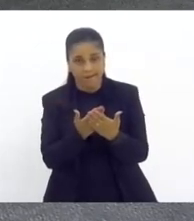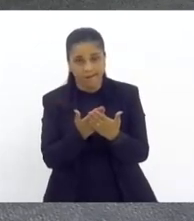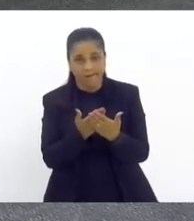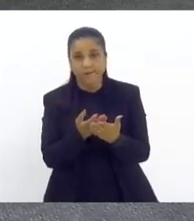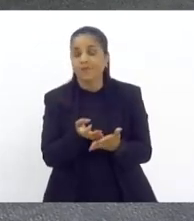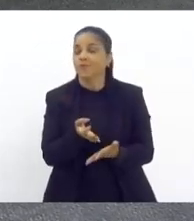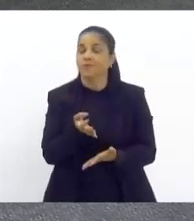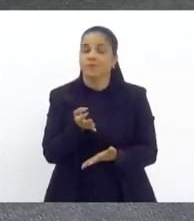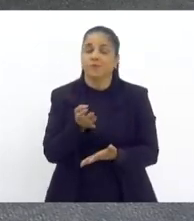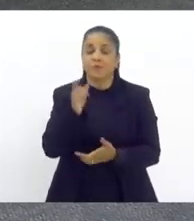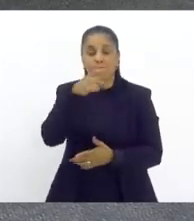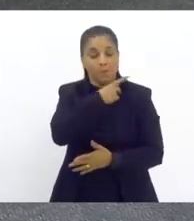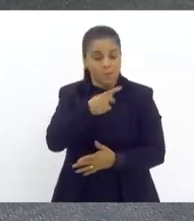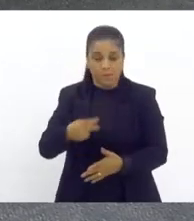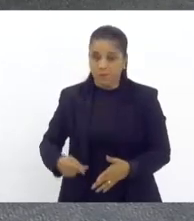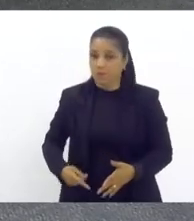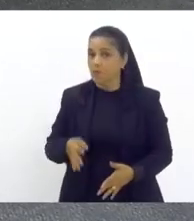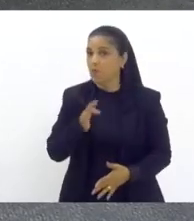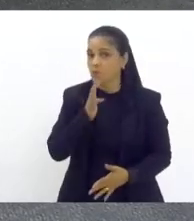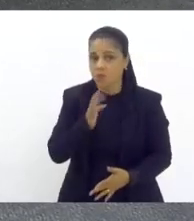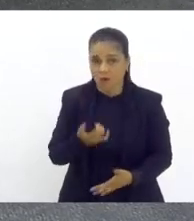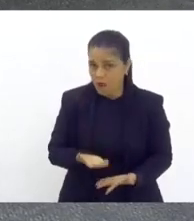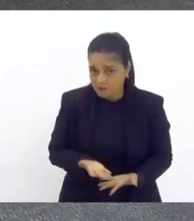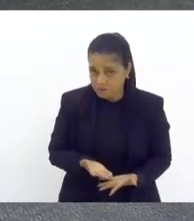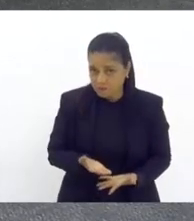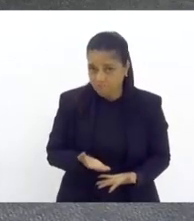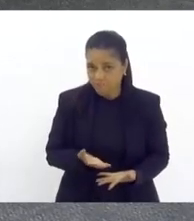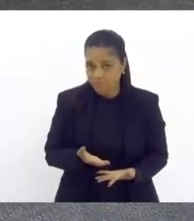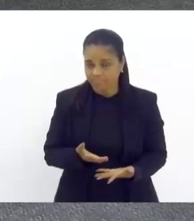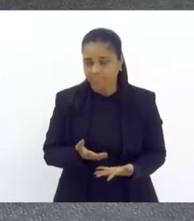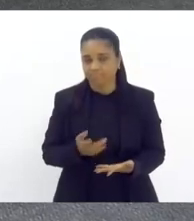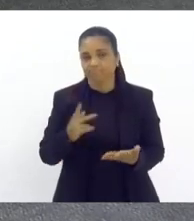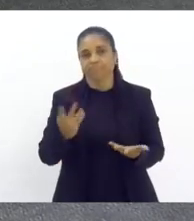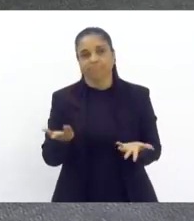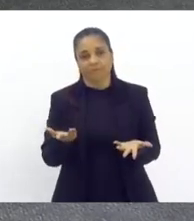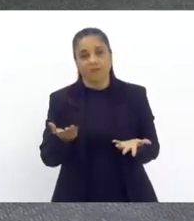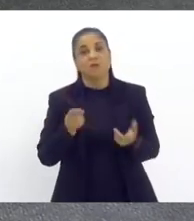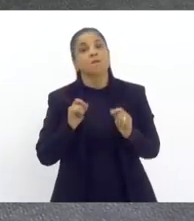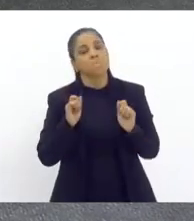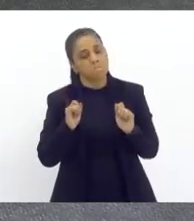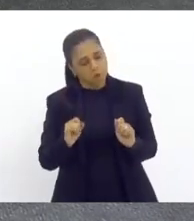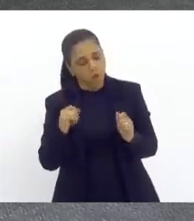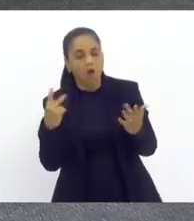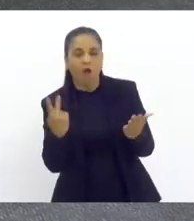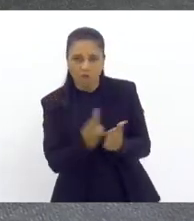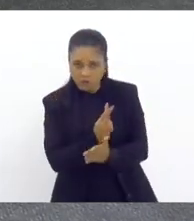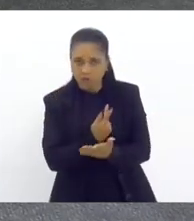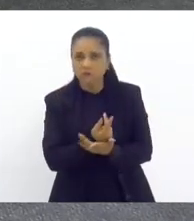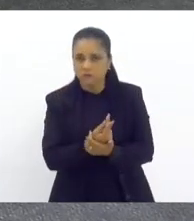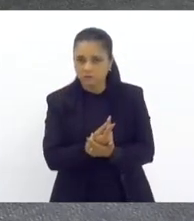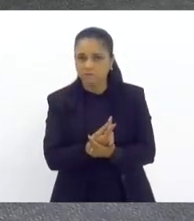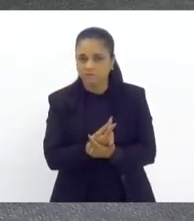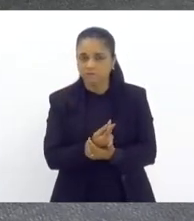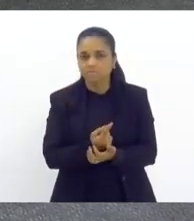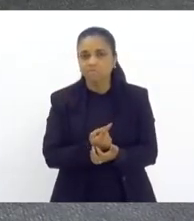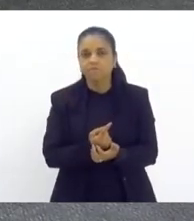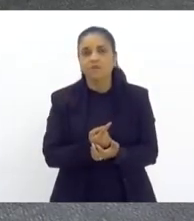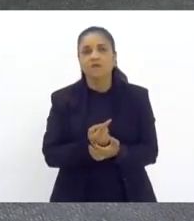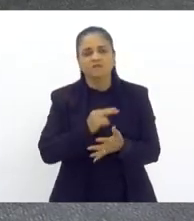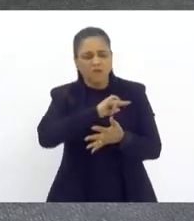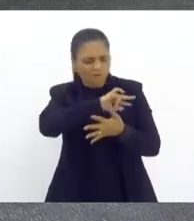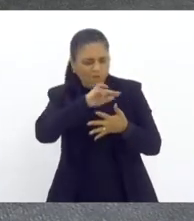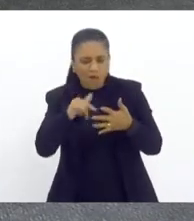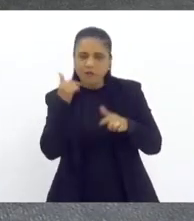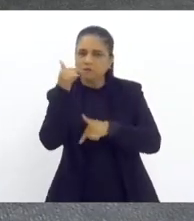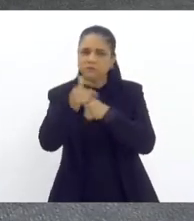da presidência quando aconteça, porque é algo que pode ocorrer. A quantidade de